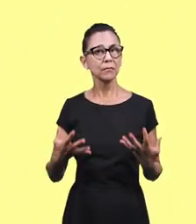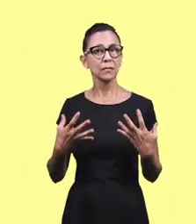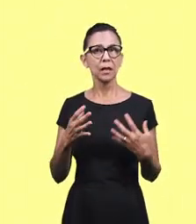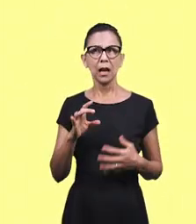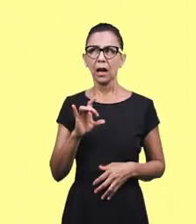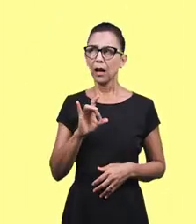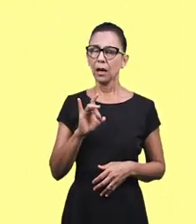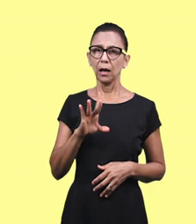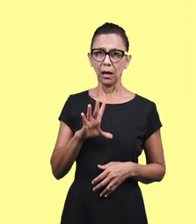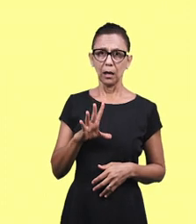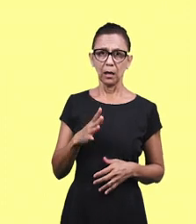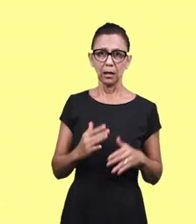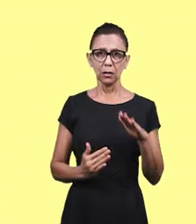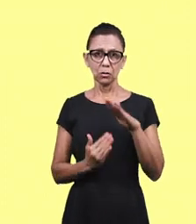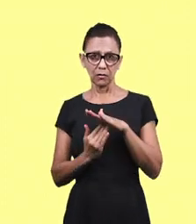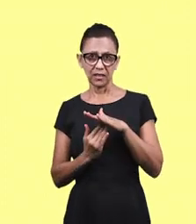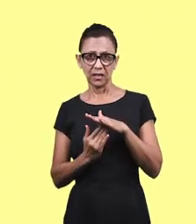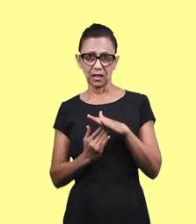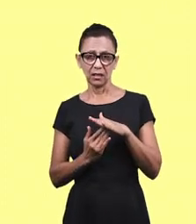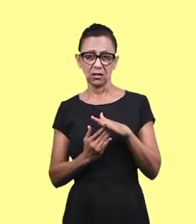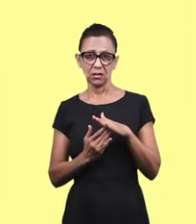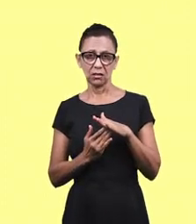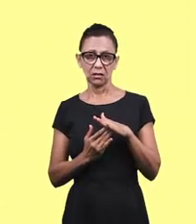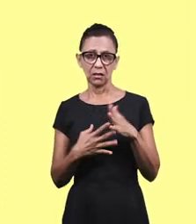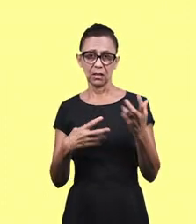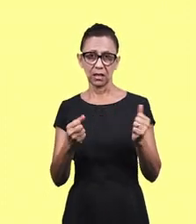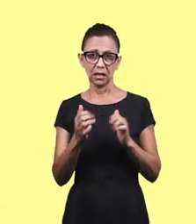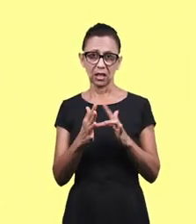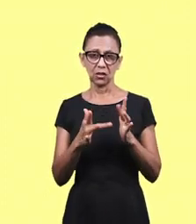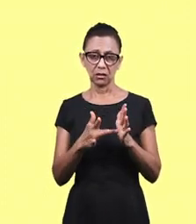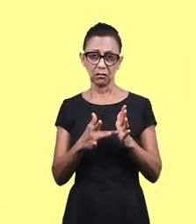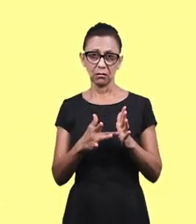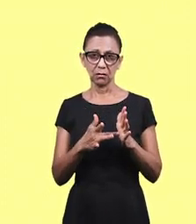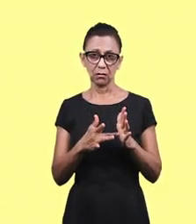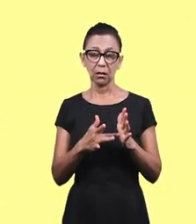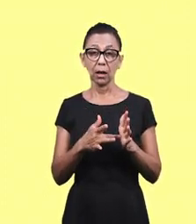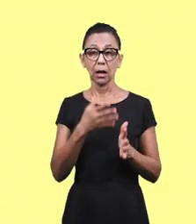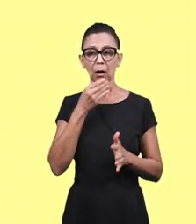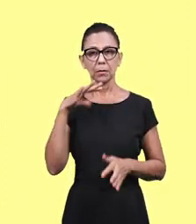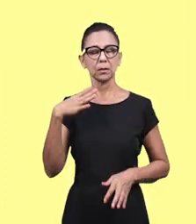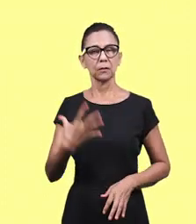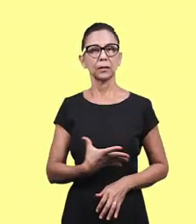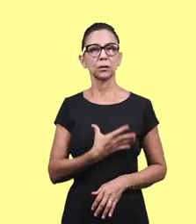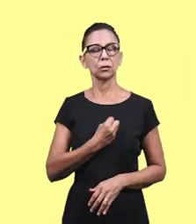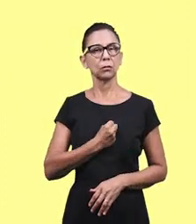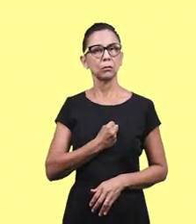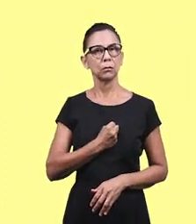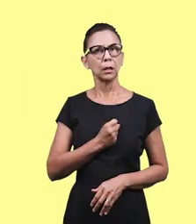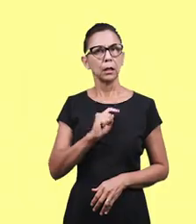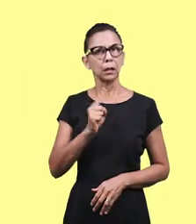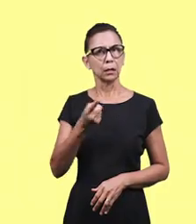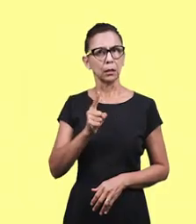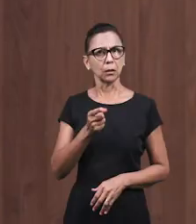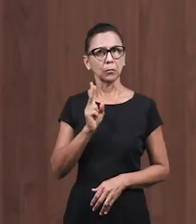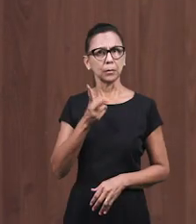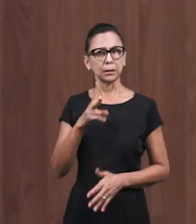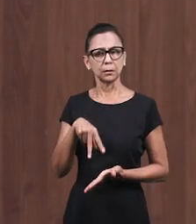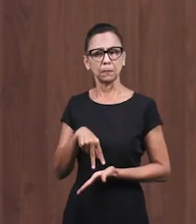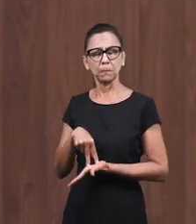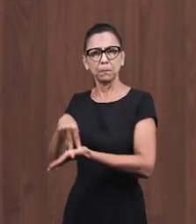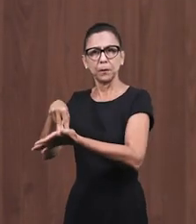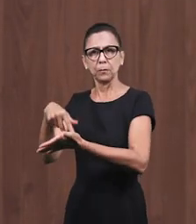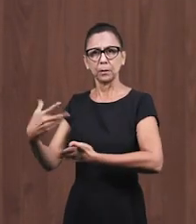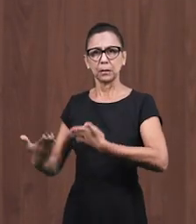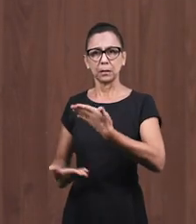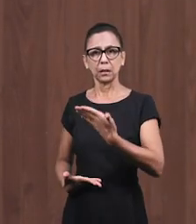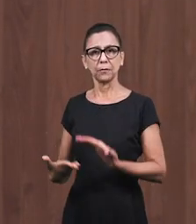Não, não basta só aceitar. É preciso permanecer servindo a Jesus. E o Espírito Santo é